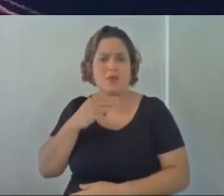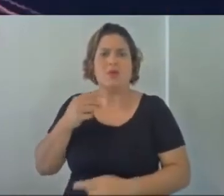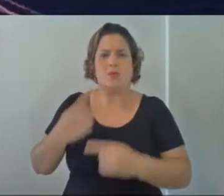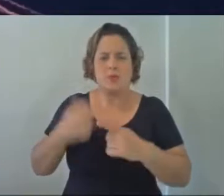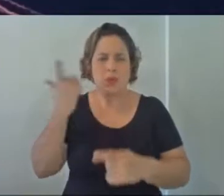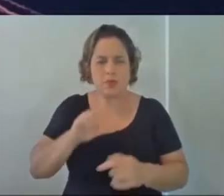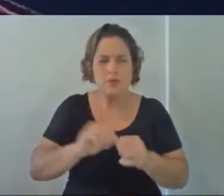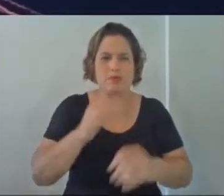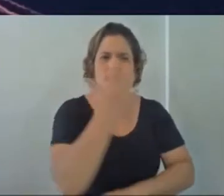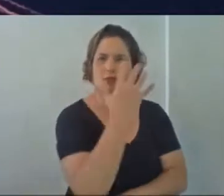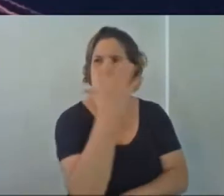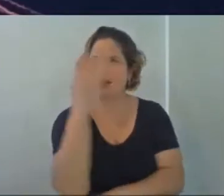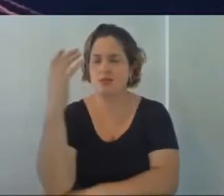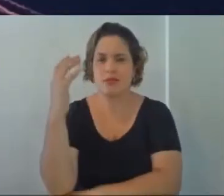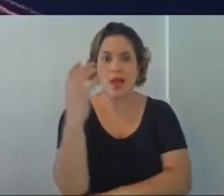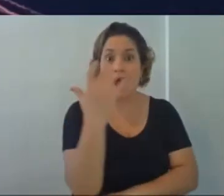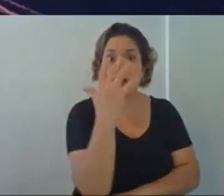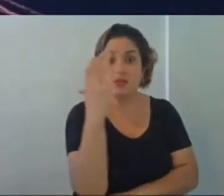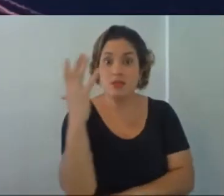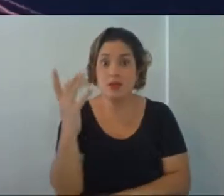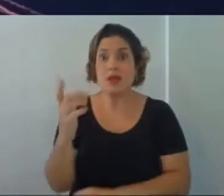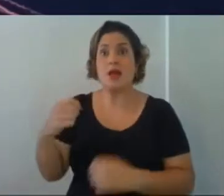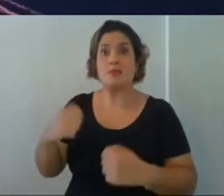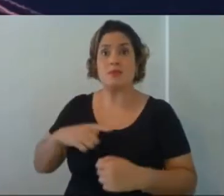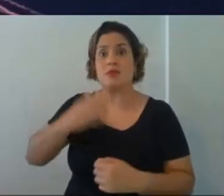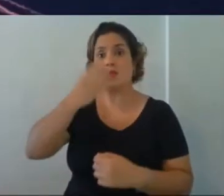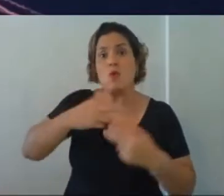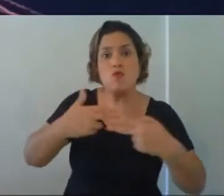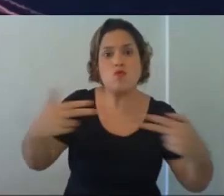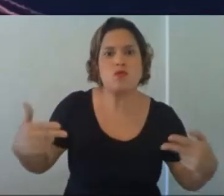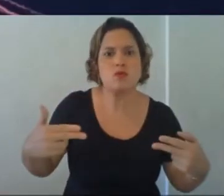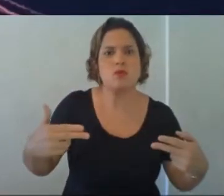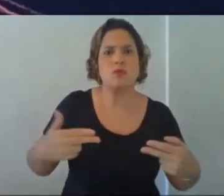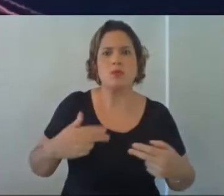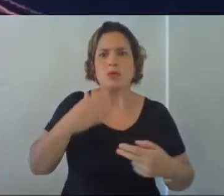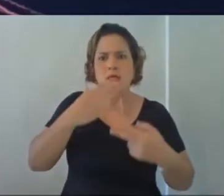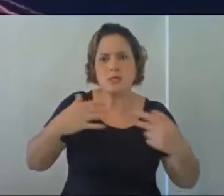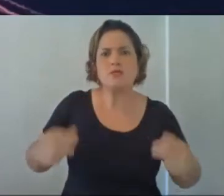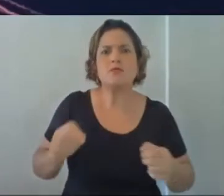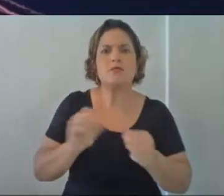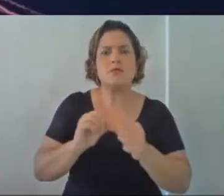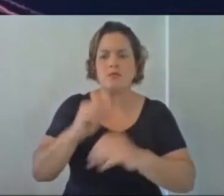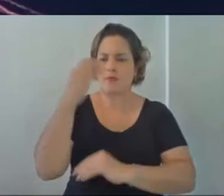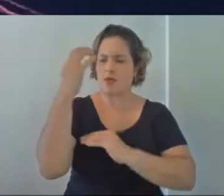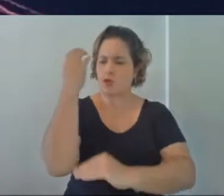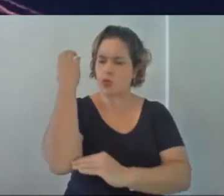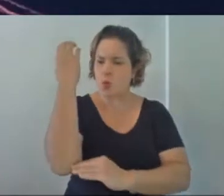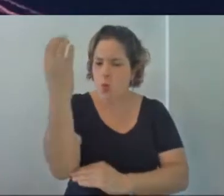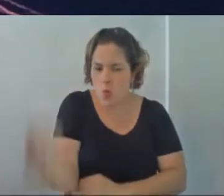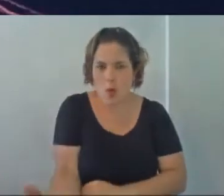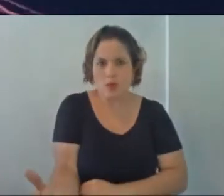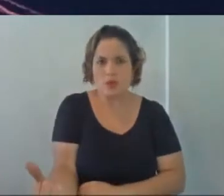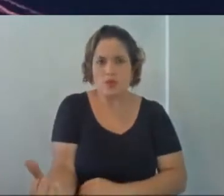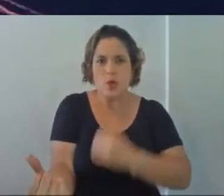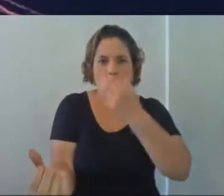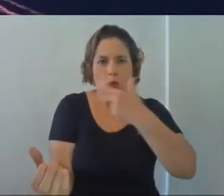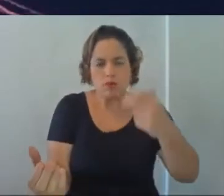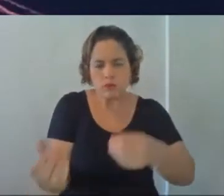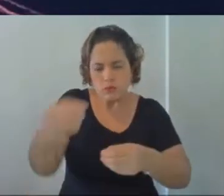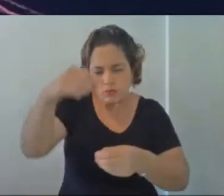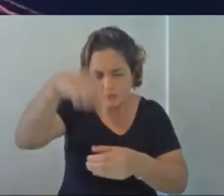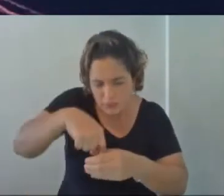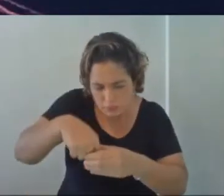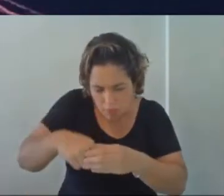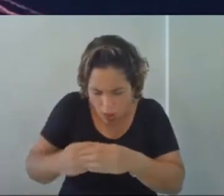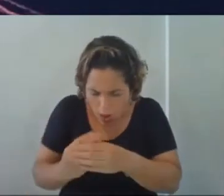para existir a floresta é fruto desse ato de cortar a grande árvore, né? A floresta de hoje são os frutos dessa árvore que